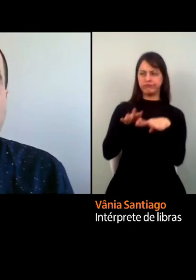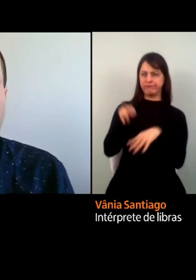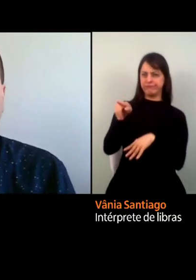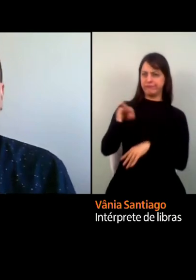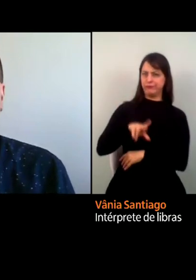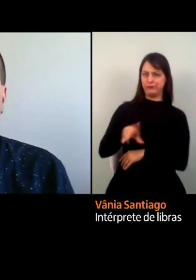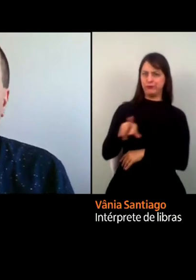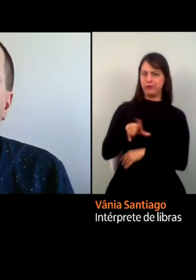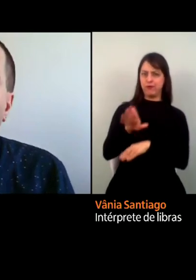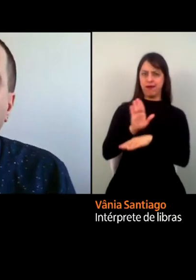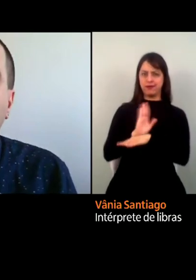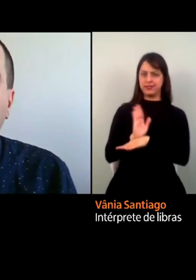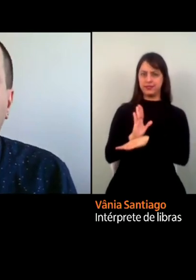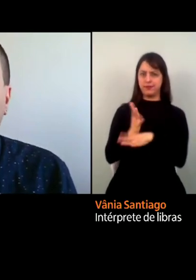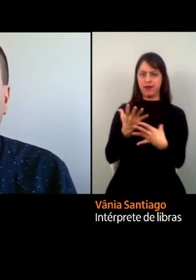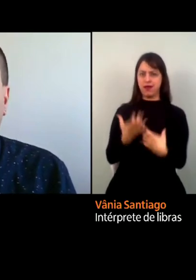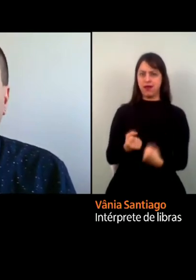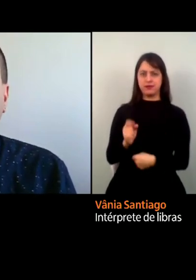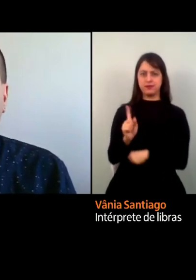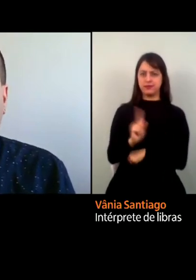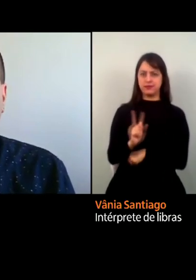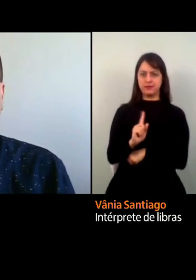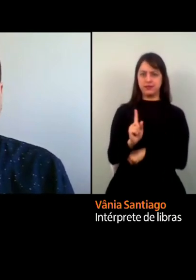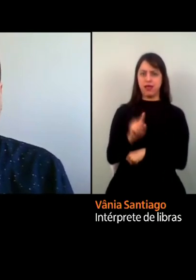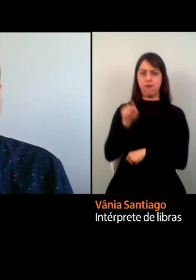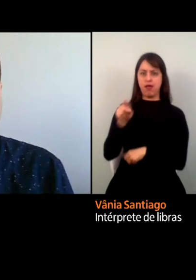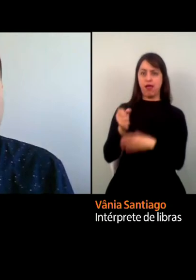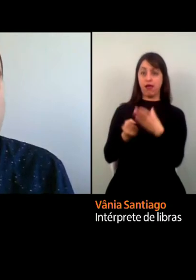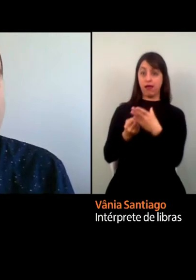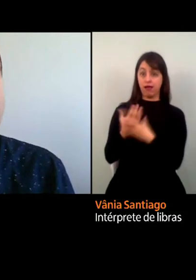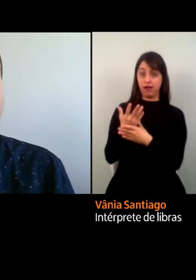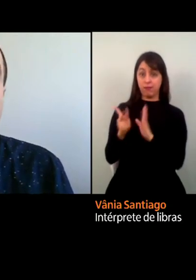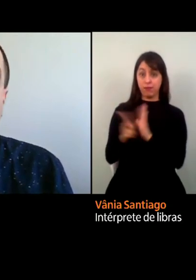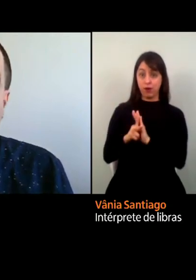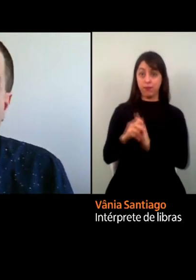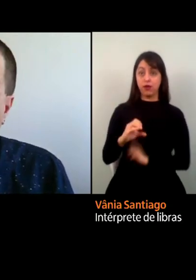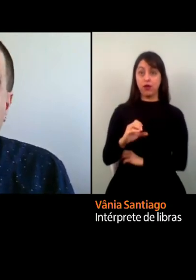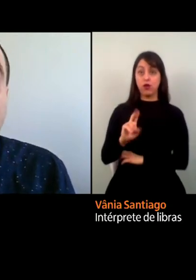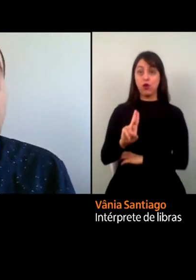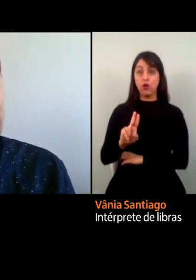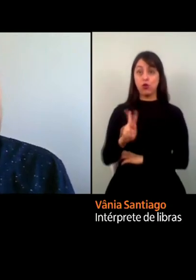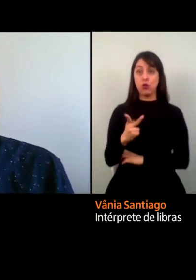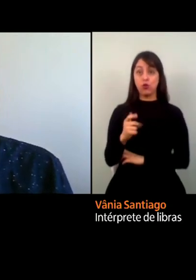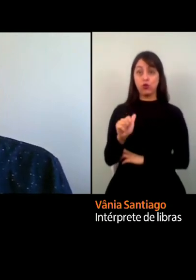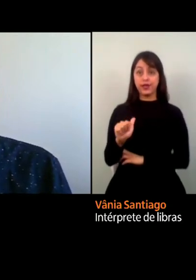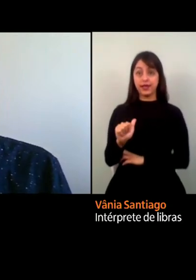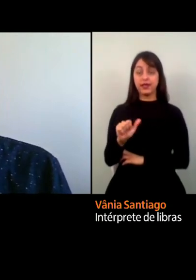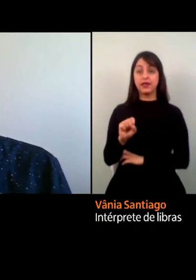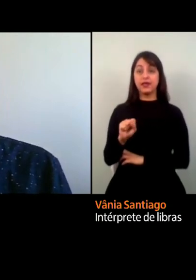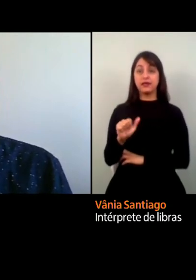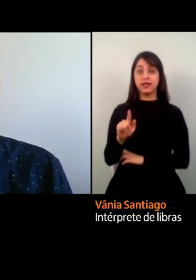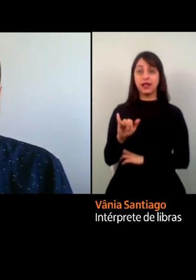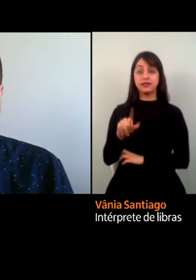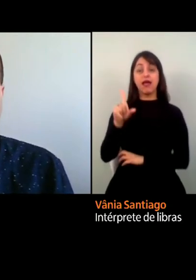ou nem admitiam que o fragmento de filme que Cunha Salles depositou em 27 de novembro